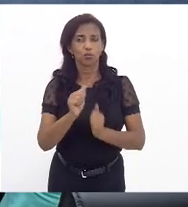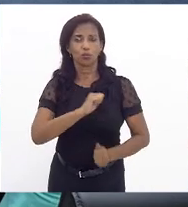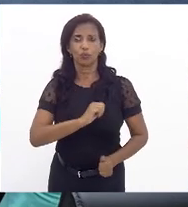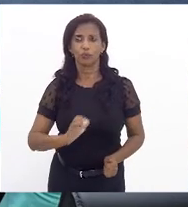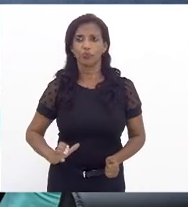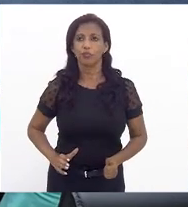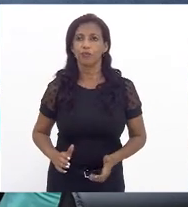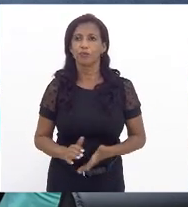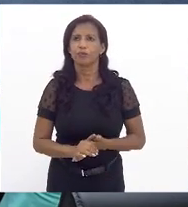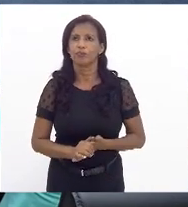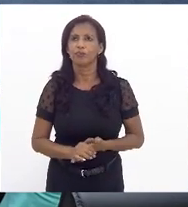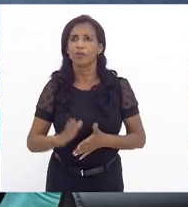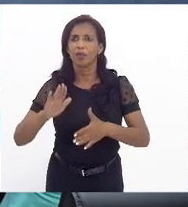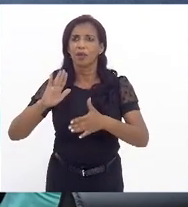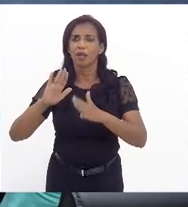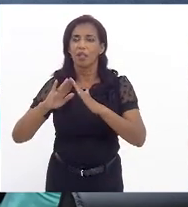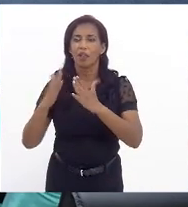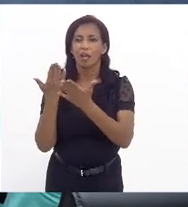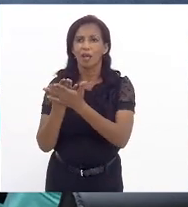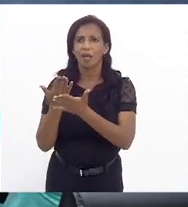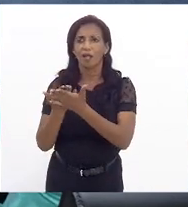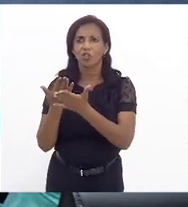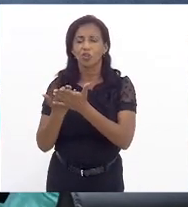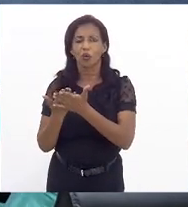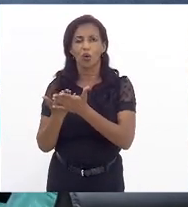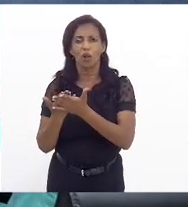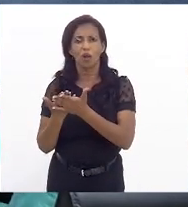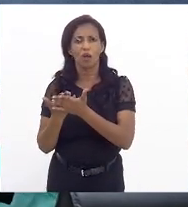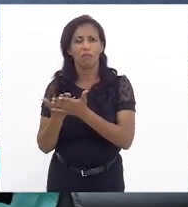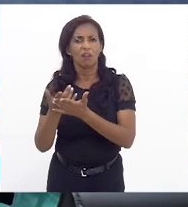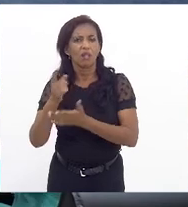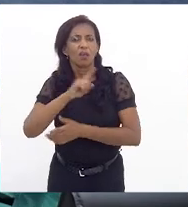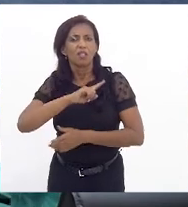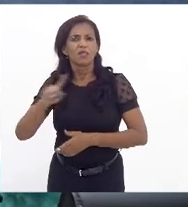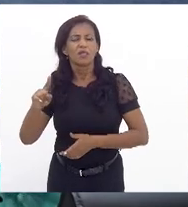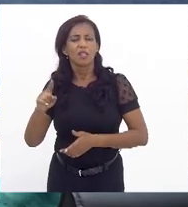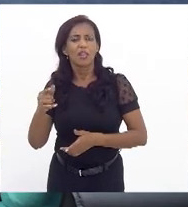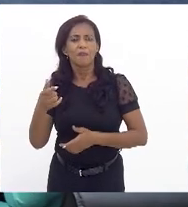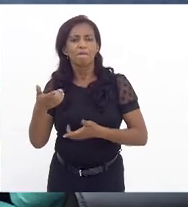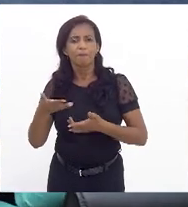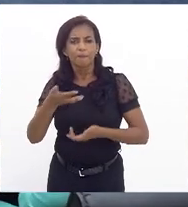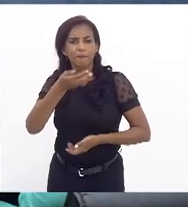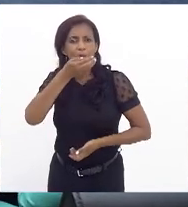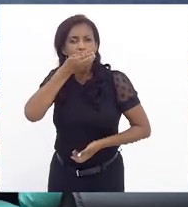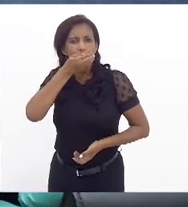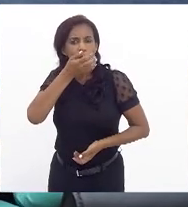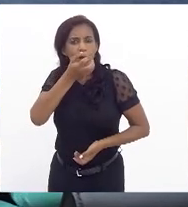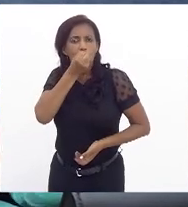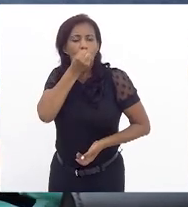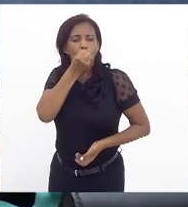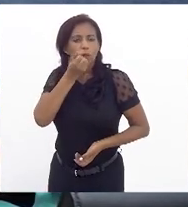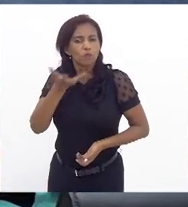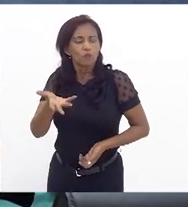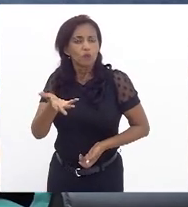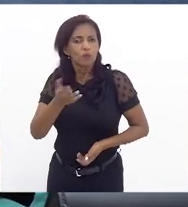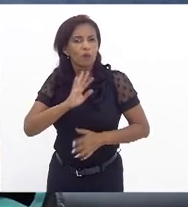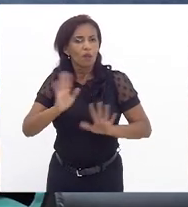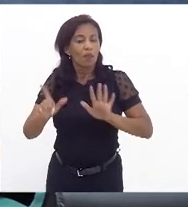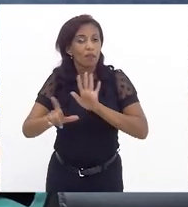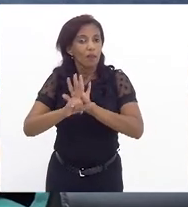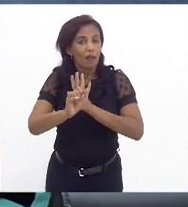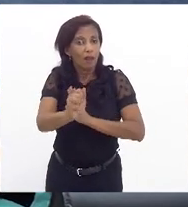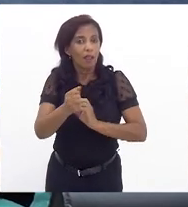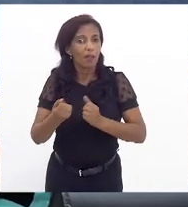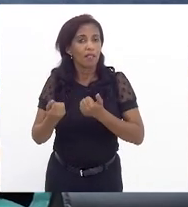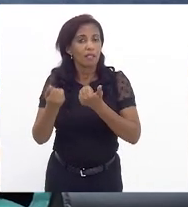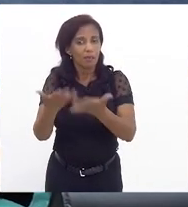Siciliano, é a escola sem mordaça, a escola sem censura, sem repressão, que é lei no